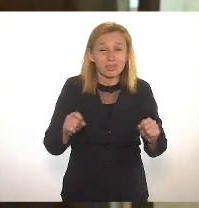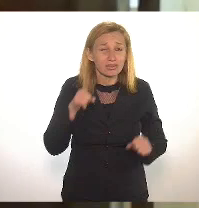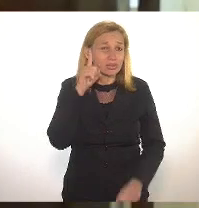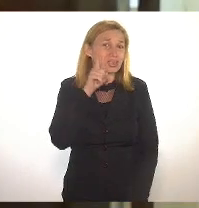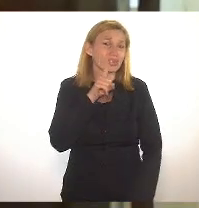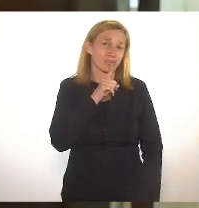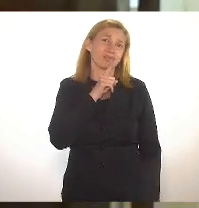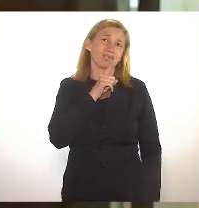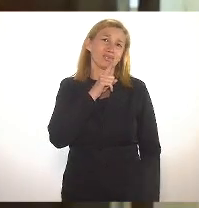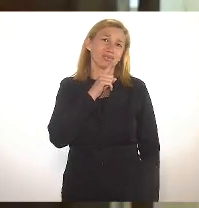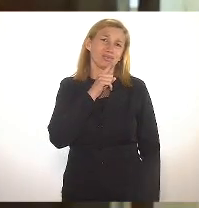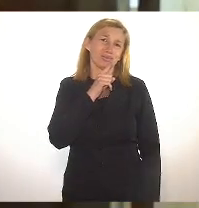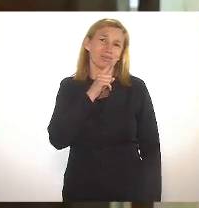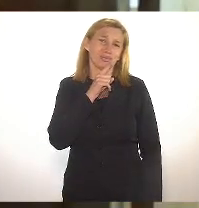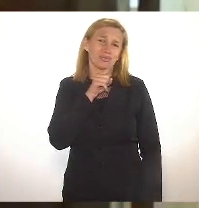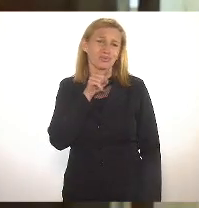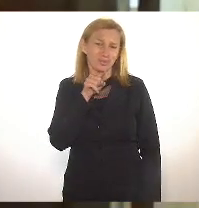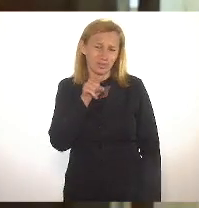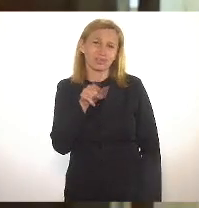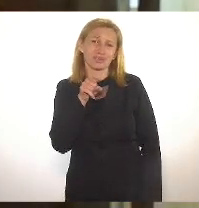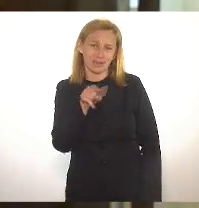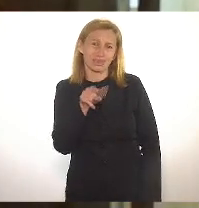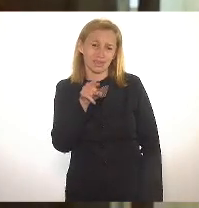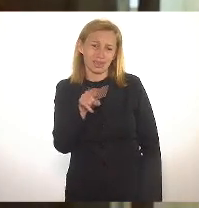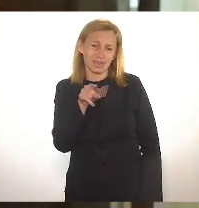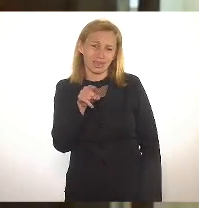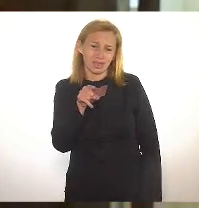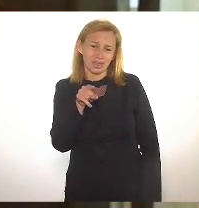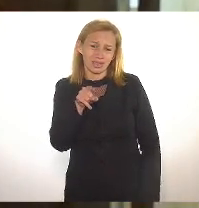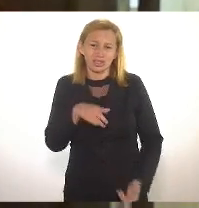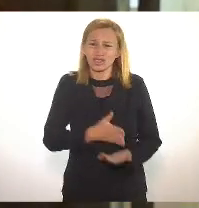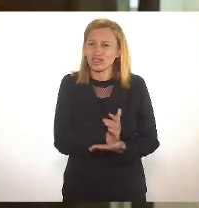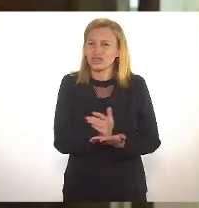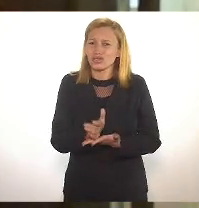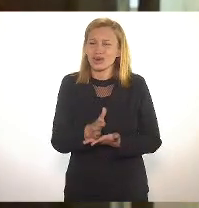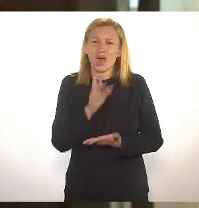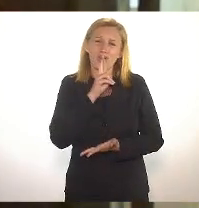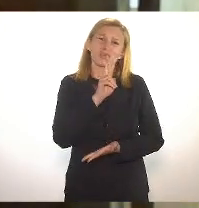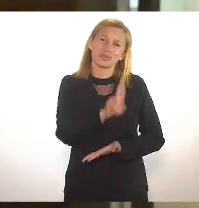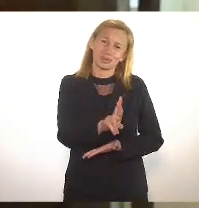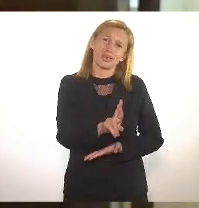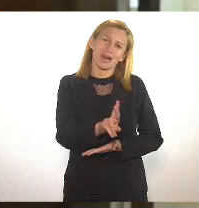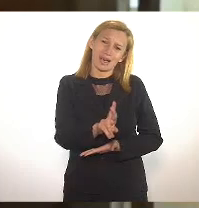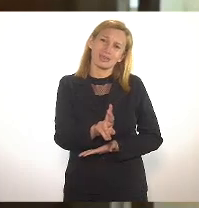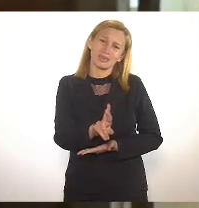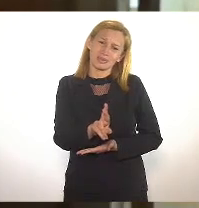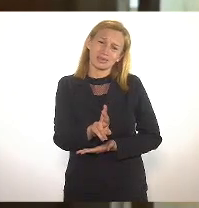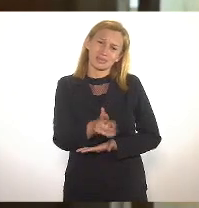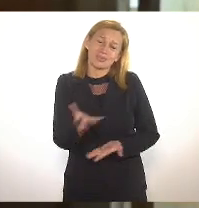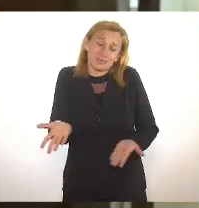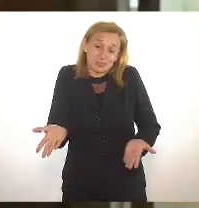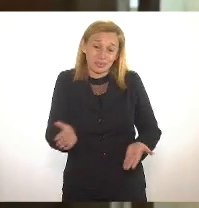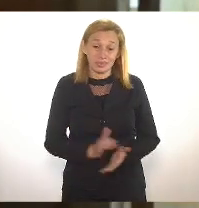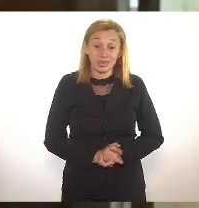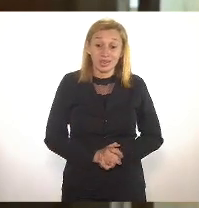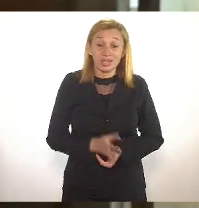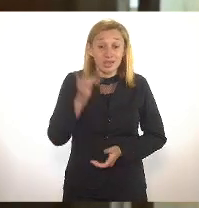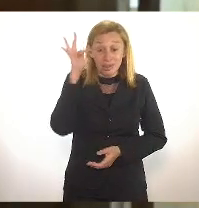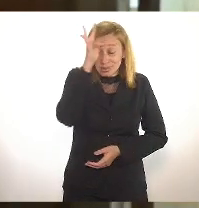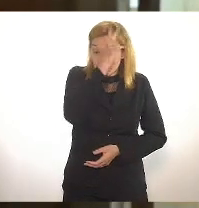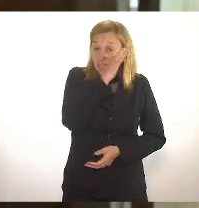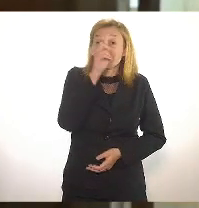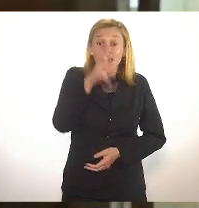Estados Unidos, você desvirtuar o resultado de uma eleição majoritária em que o Trump é